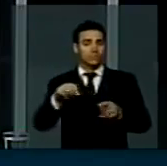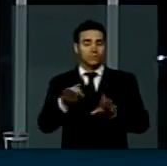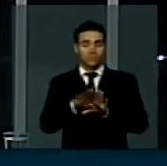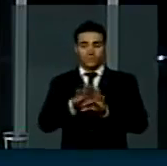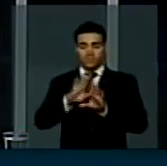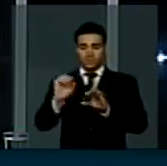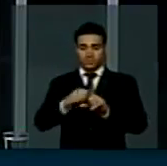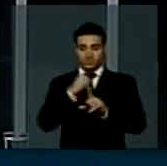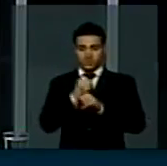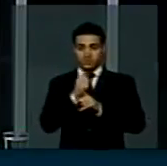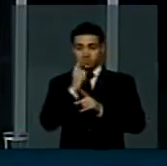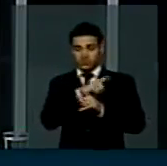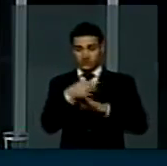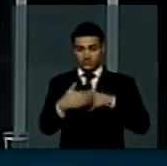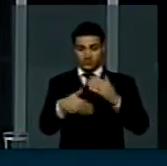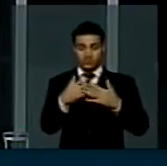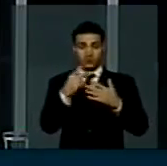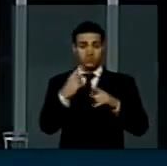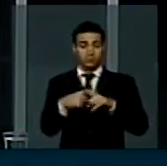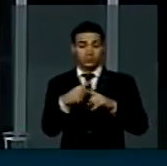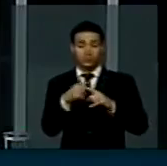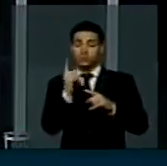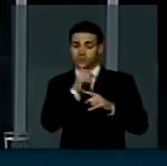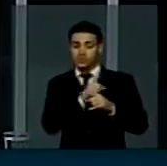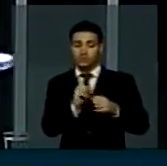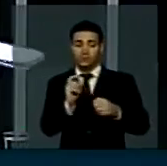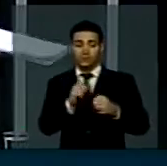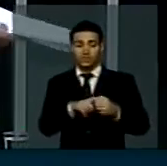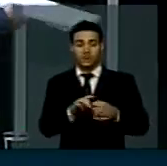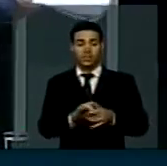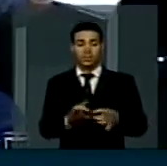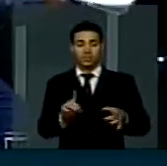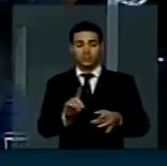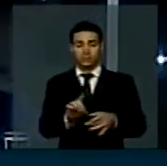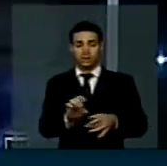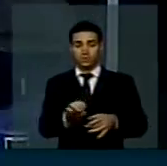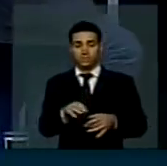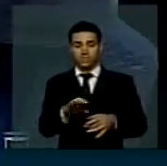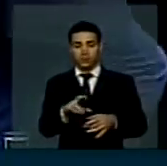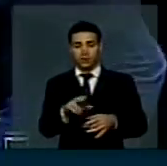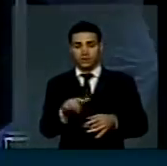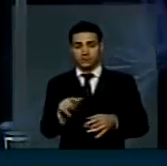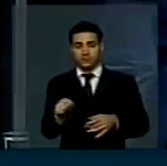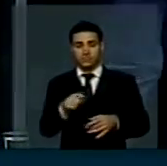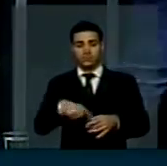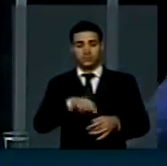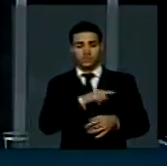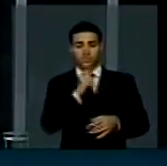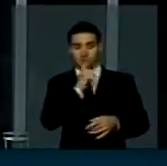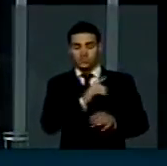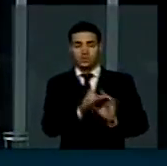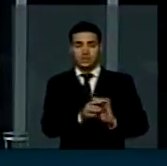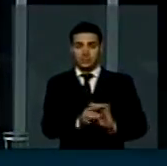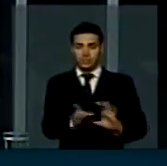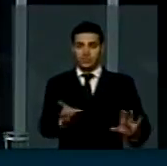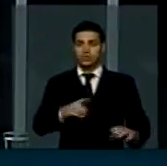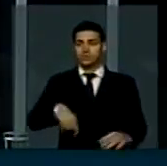brasileira hoje avançou para isso, quando reconquistou a democracia no nosso país, quando nós reconquistamos a liberdade de